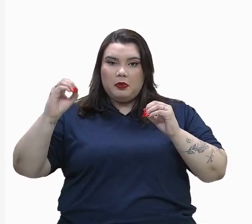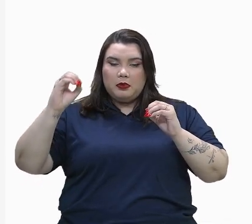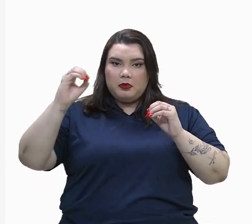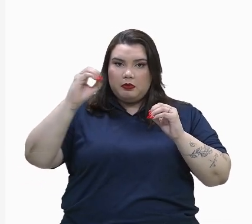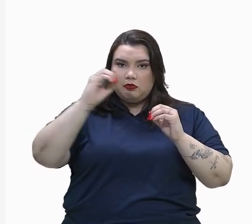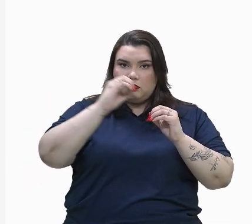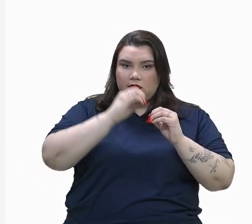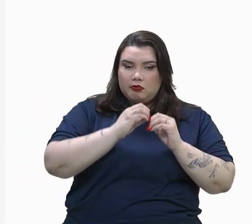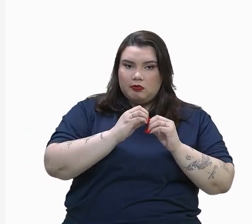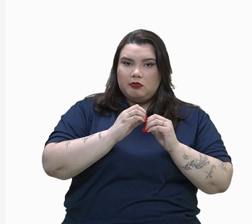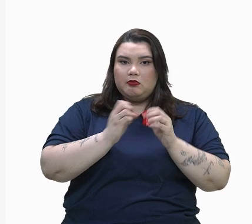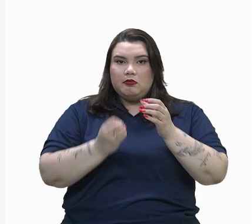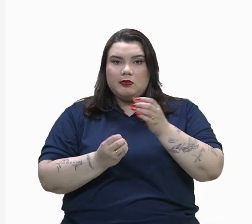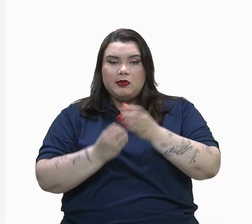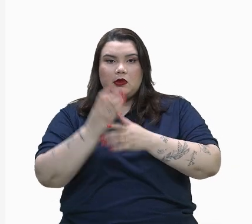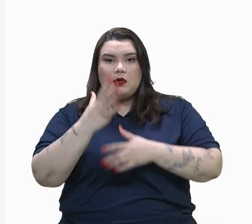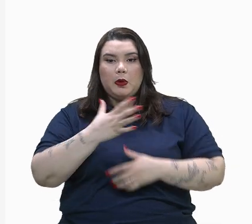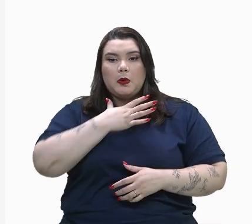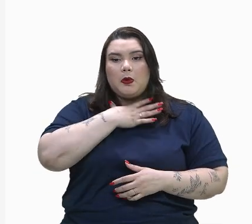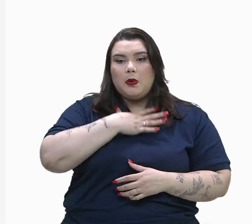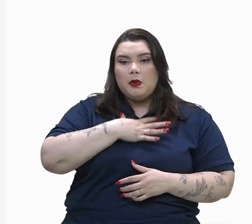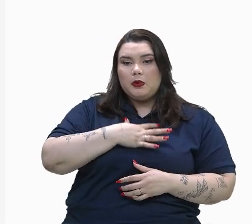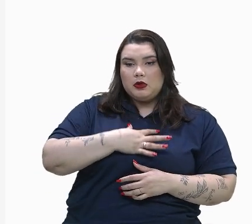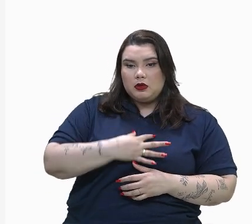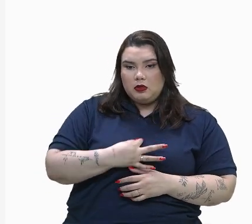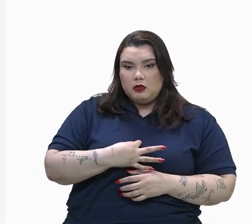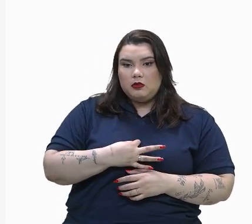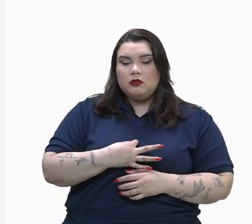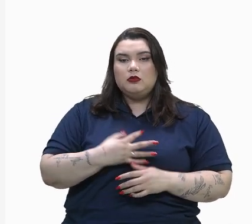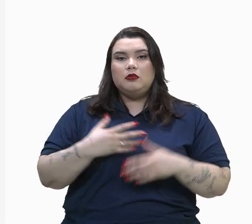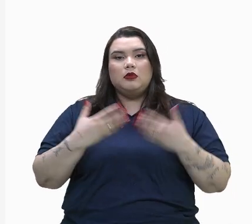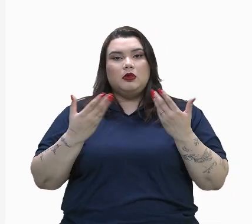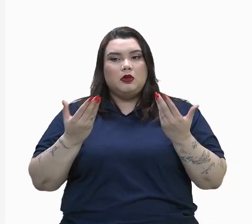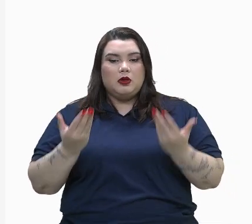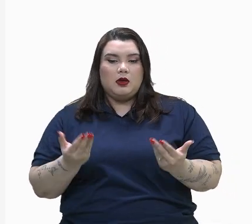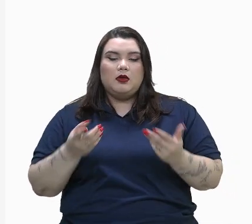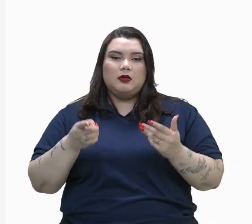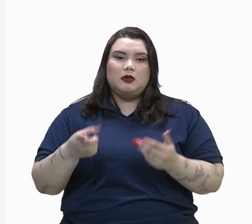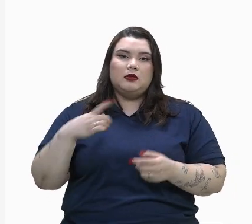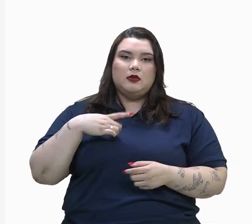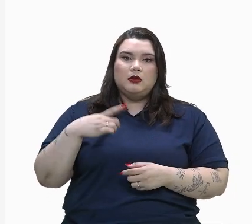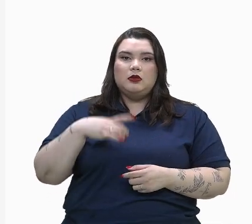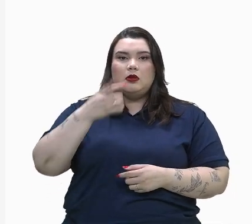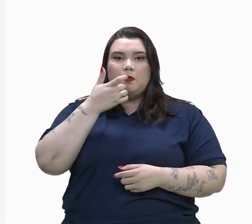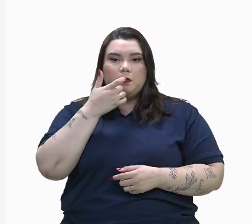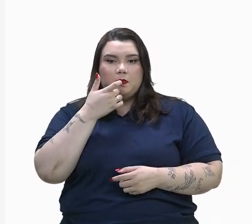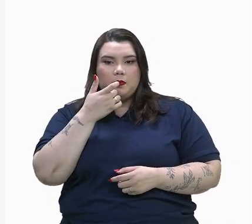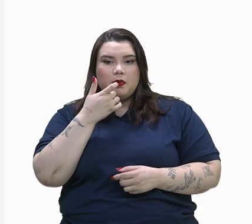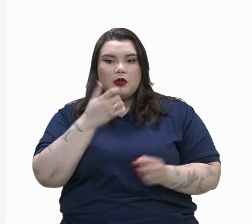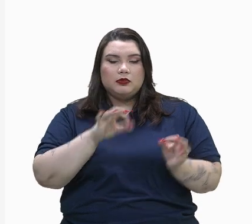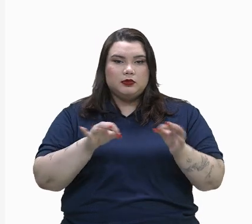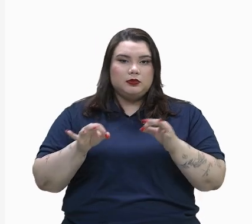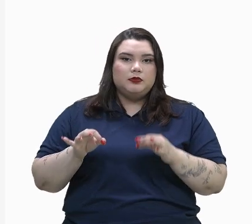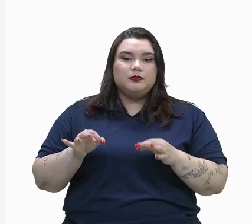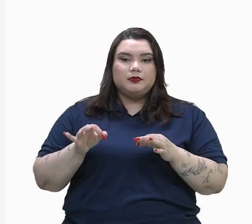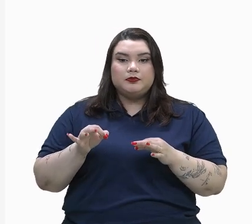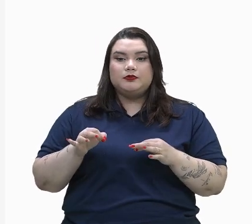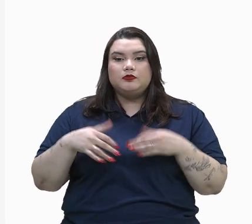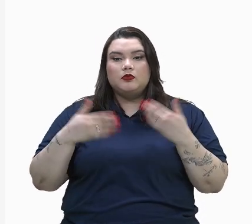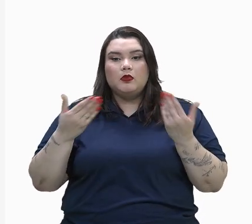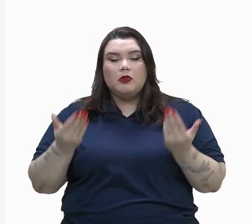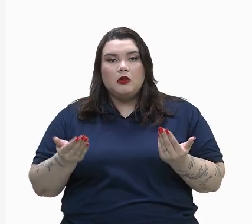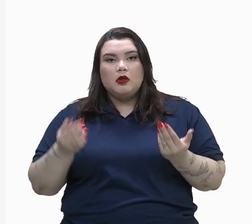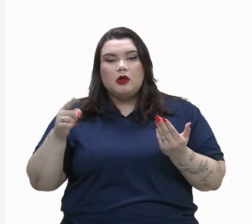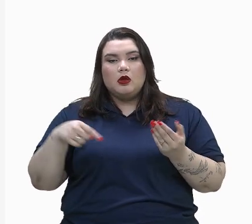e você fizer um colar com aquelas pérolas, ali seria o plástico, né? Que